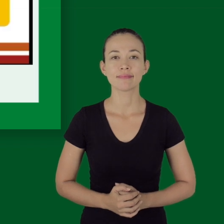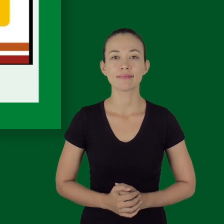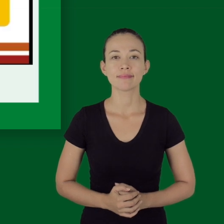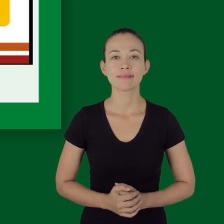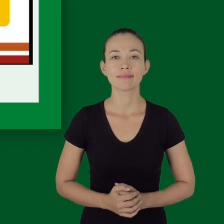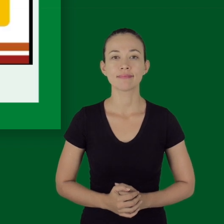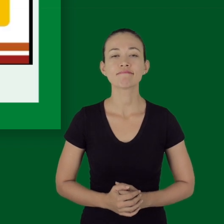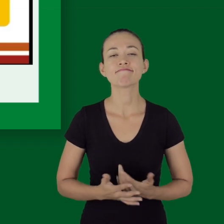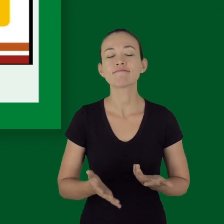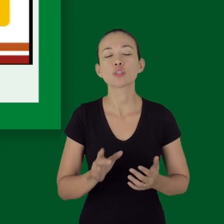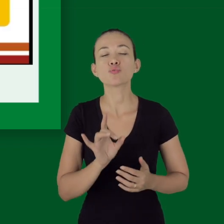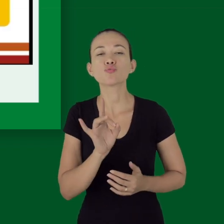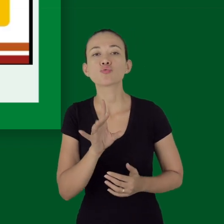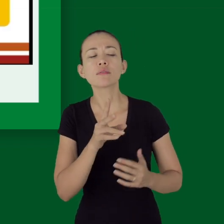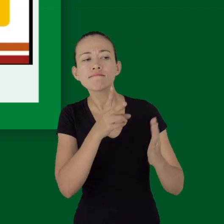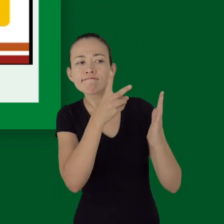e